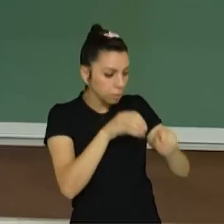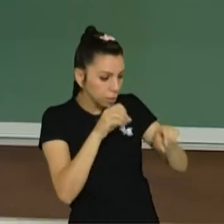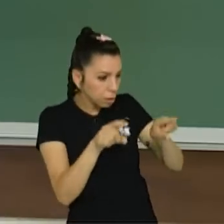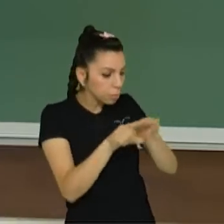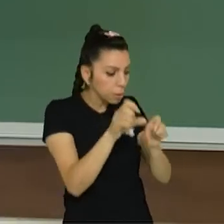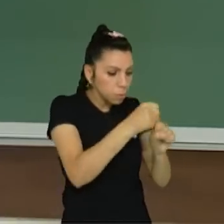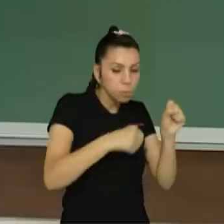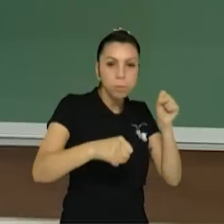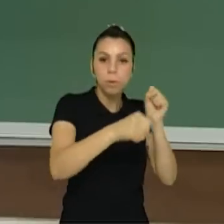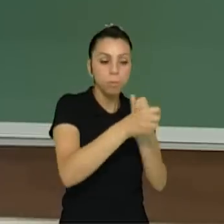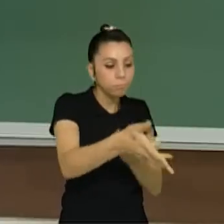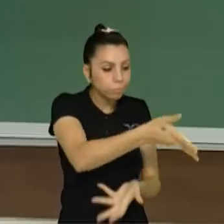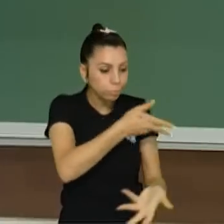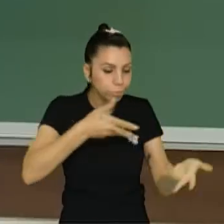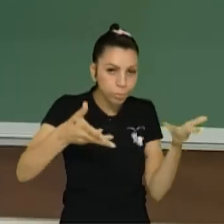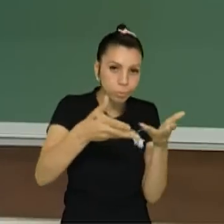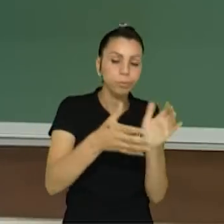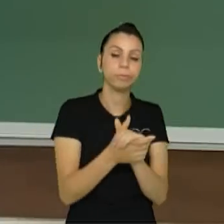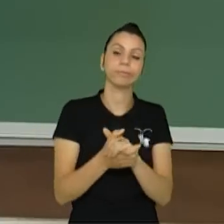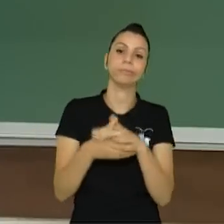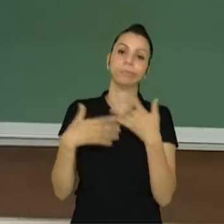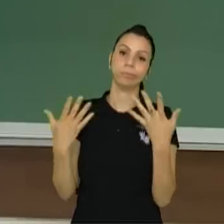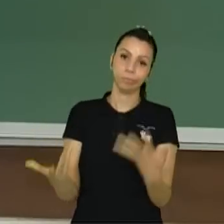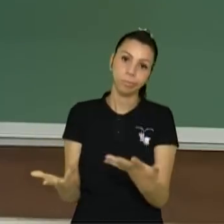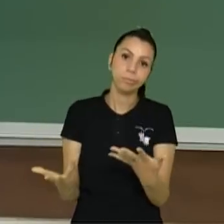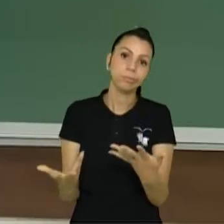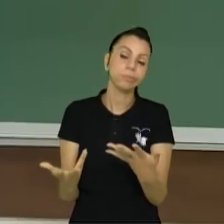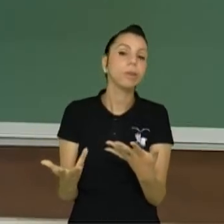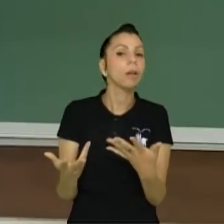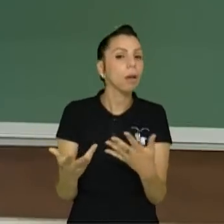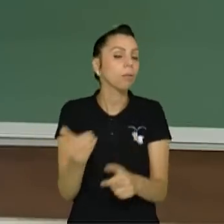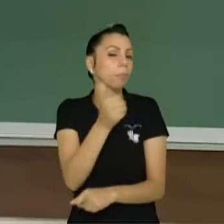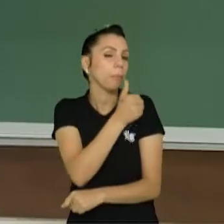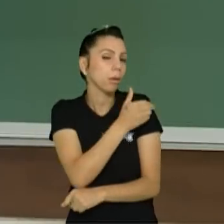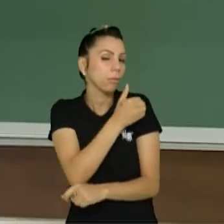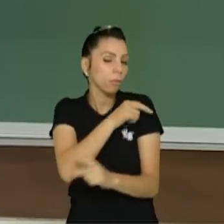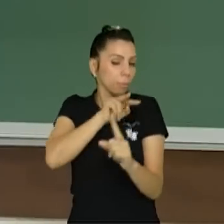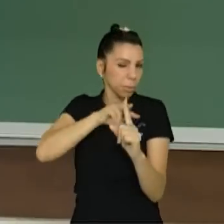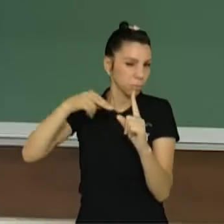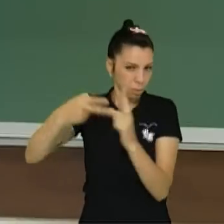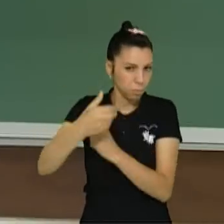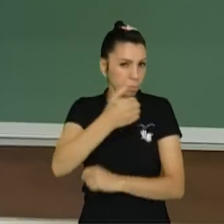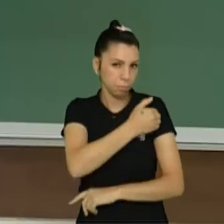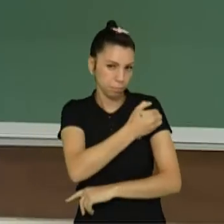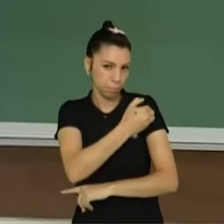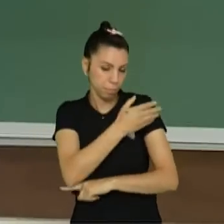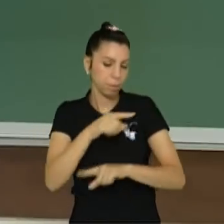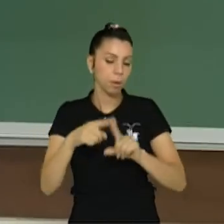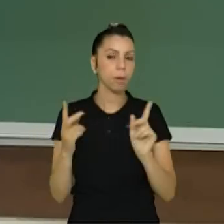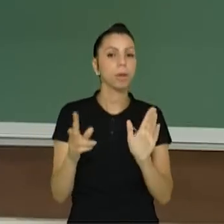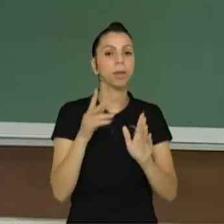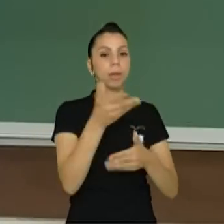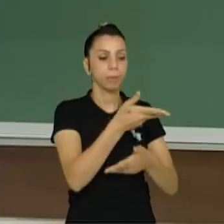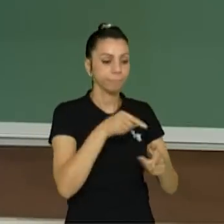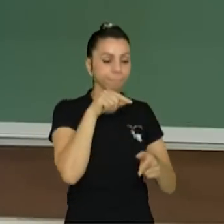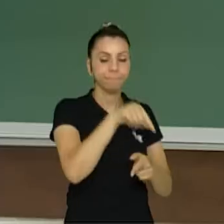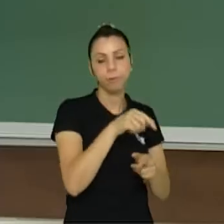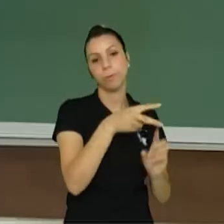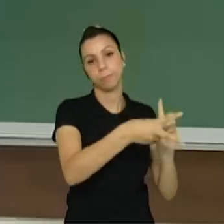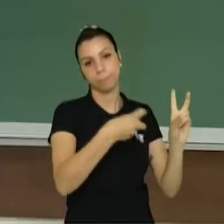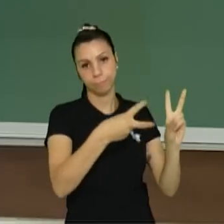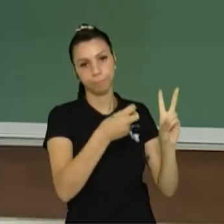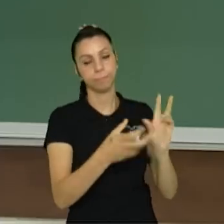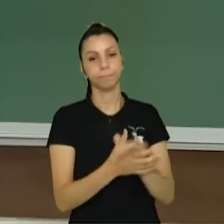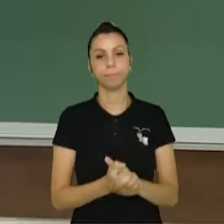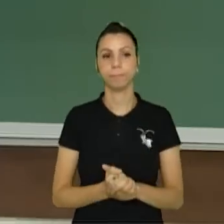socialmente. Ou seja, aqui uma visão um tanto quanto preconceituosa, vamos dizer assim, em relação aos povos originários.